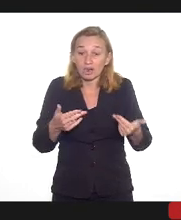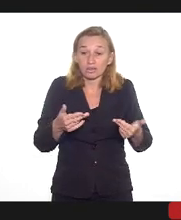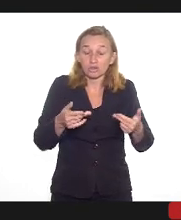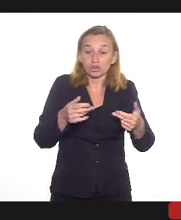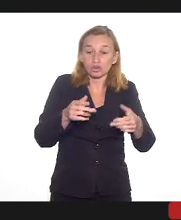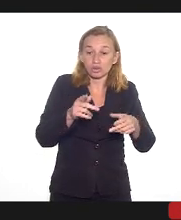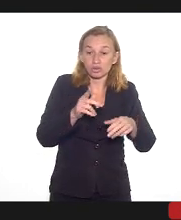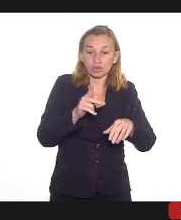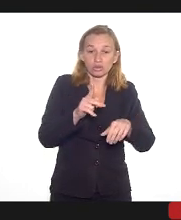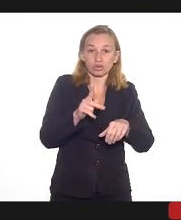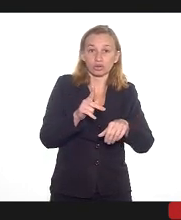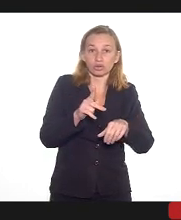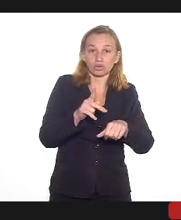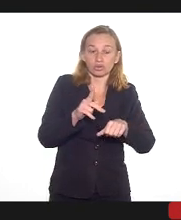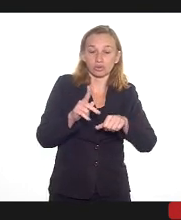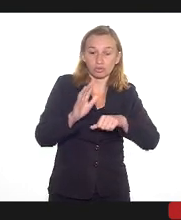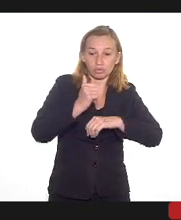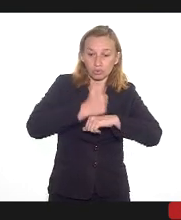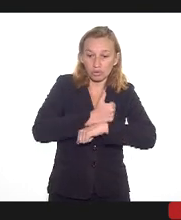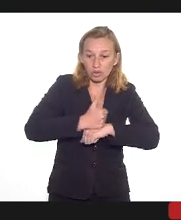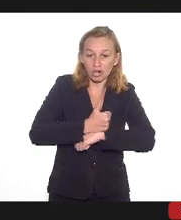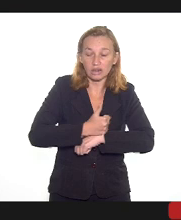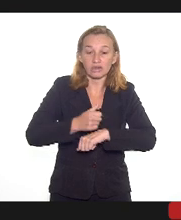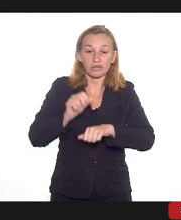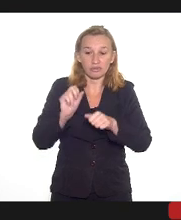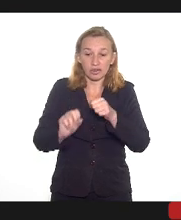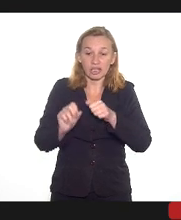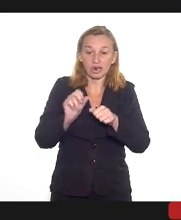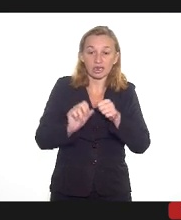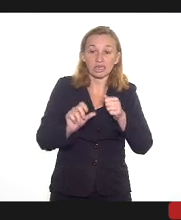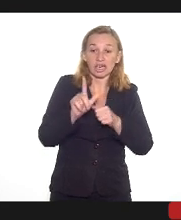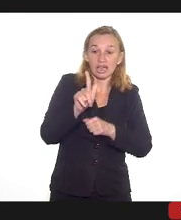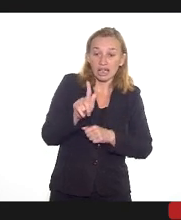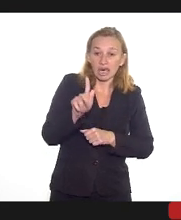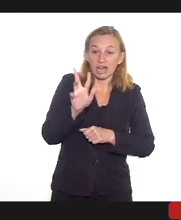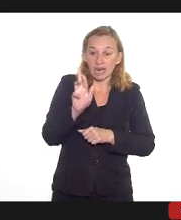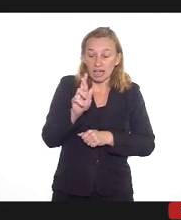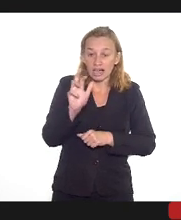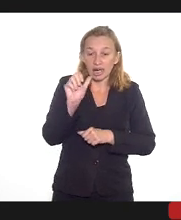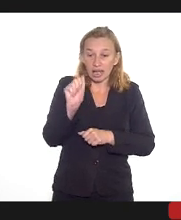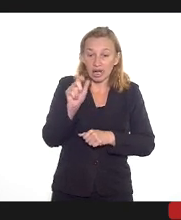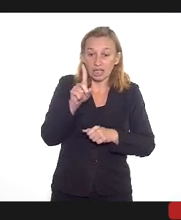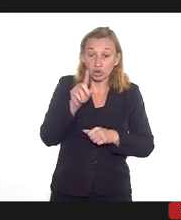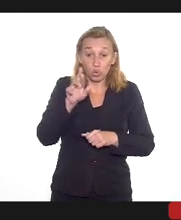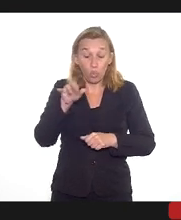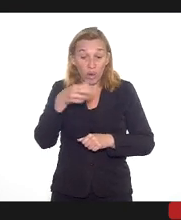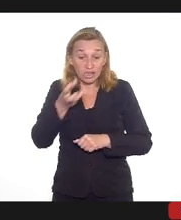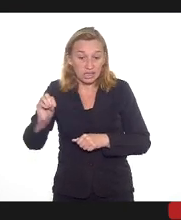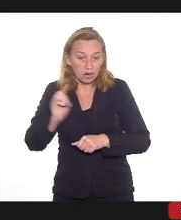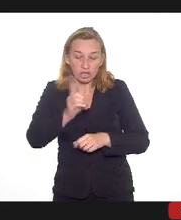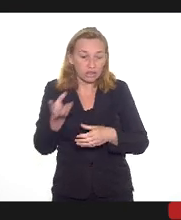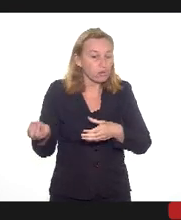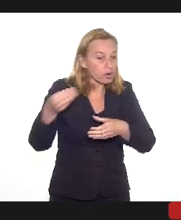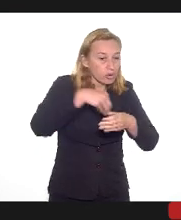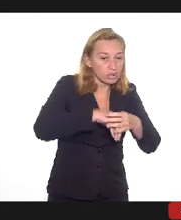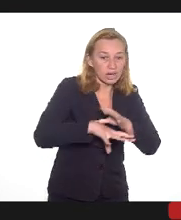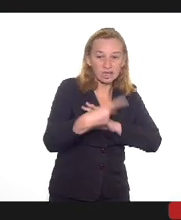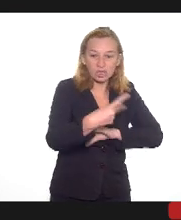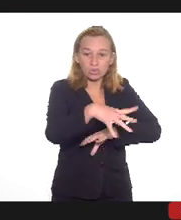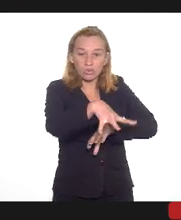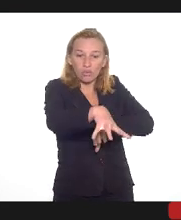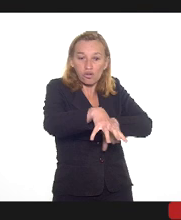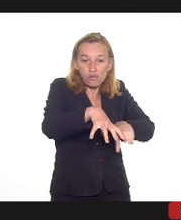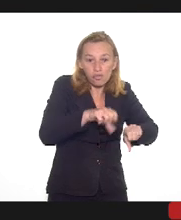fez graduação. E esses servidores não tiveram a garantia de serem enquadrados dentro da sua formação,